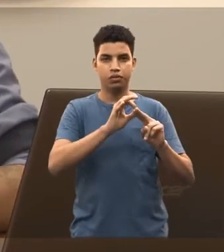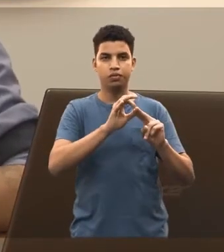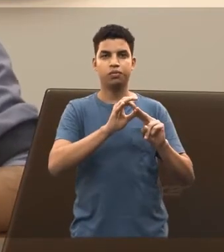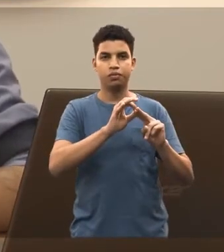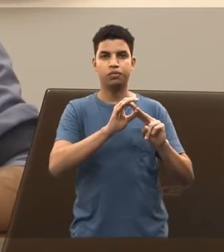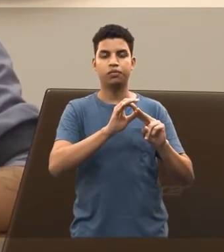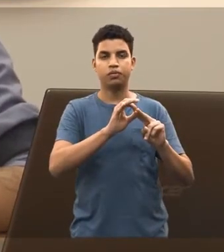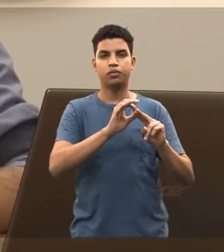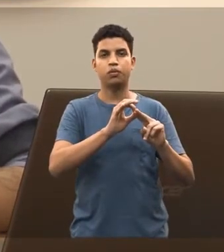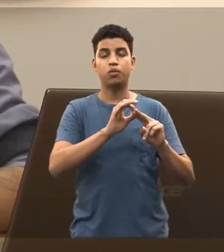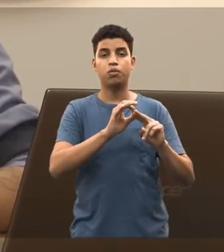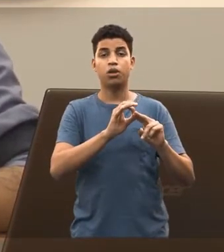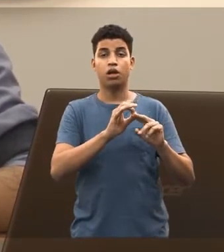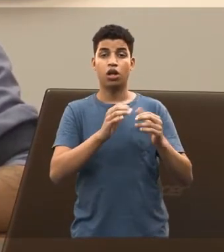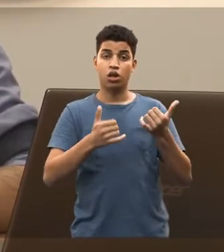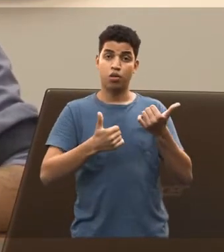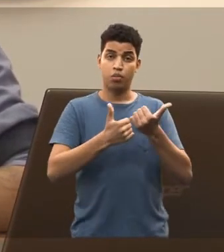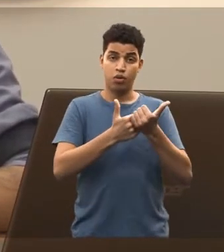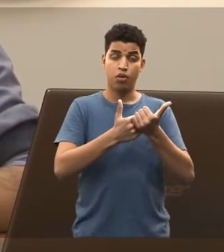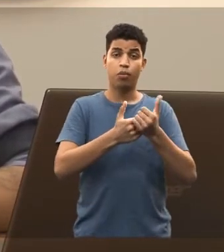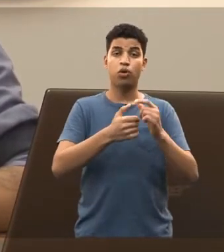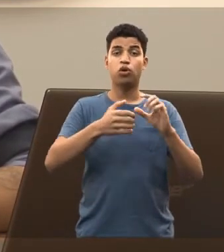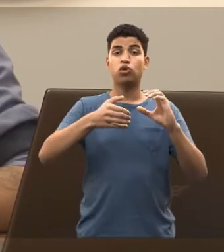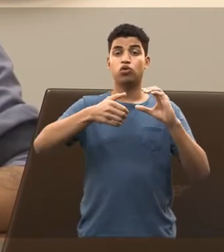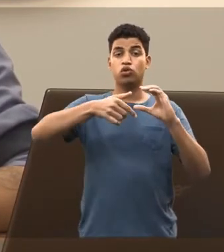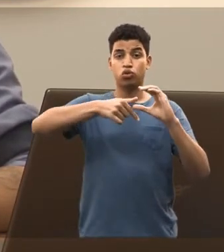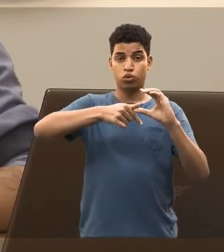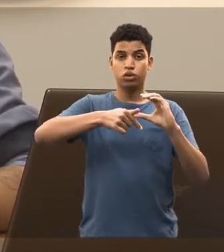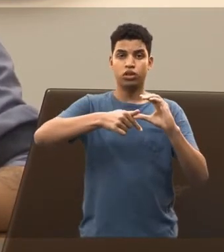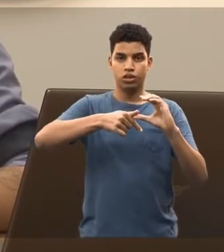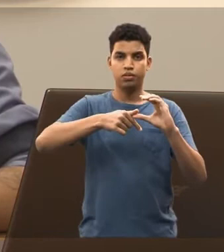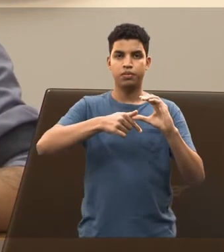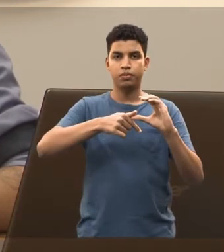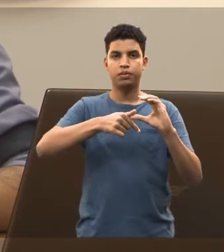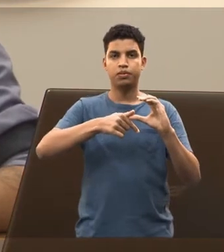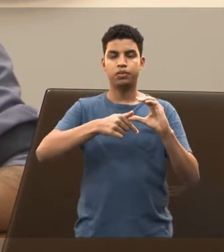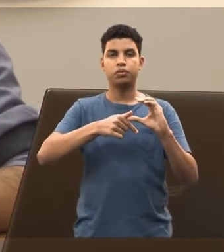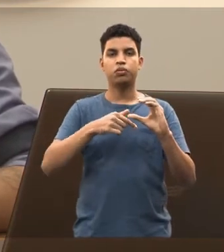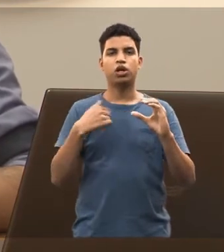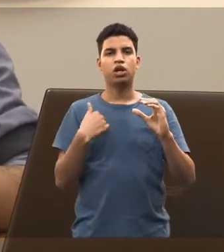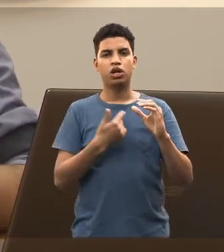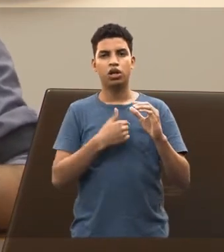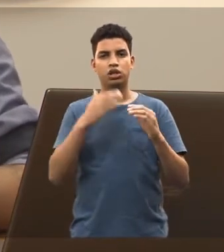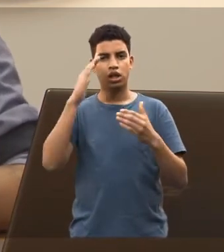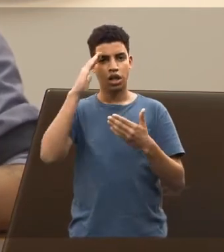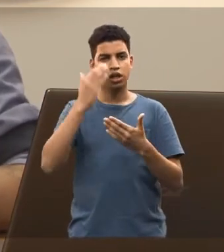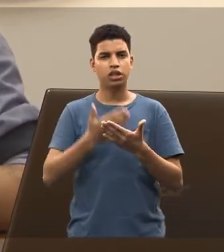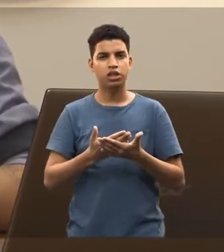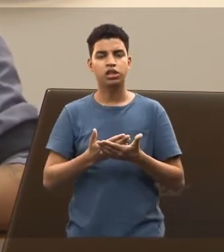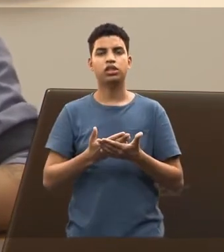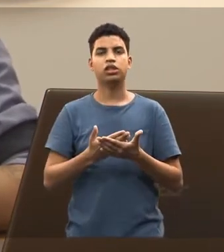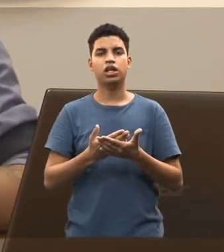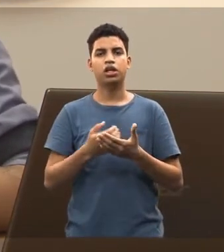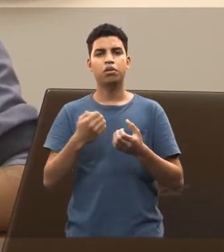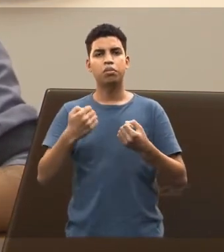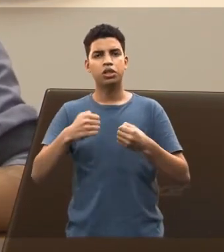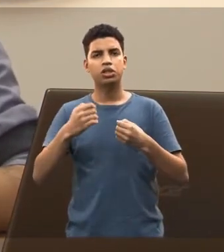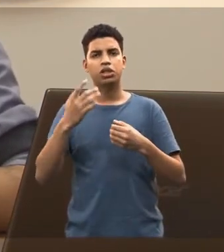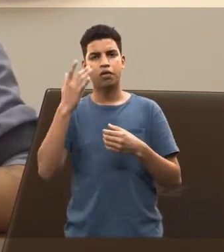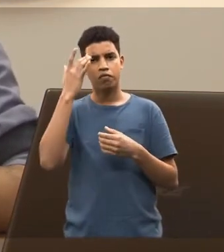a UFSCar, né, e com o apoio do CNPq, porque a gente acredita que a gente precisa